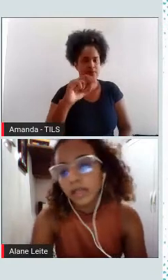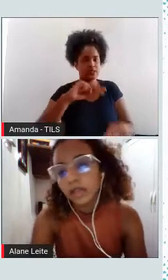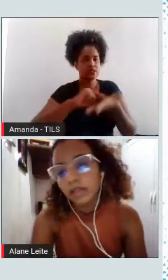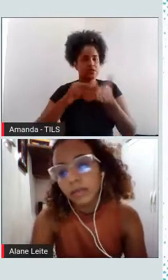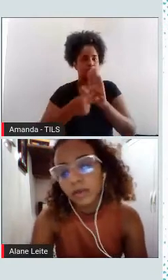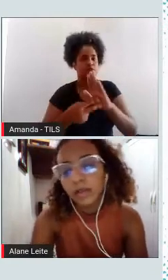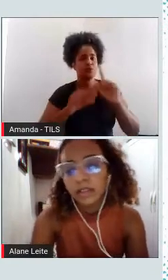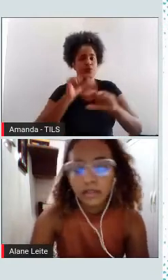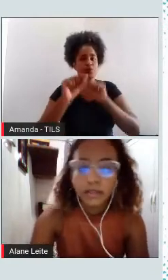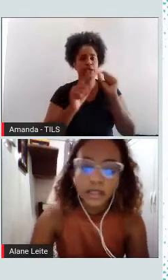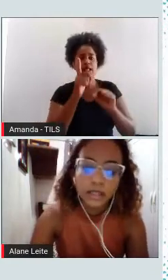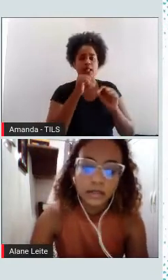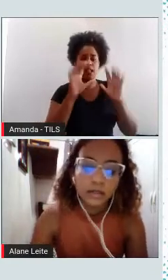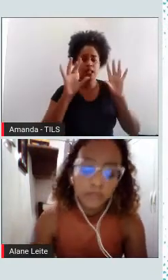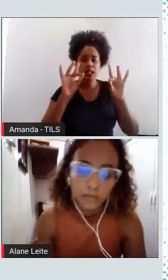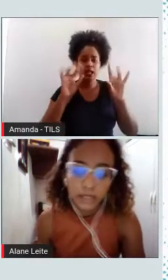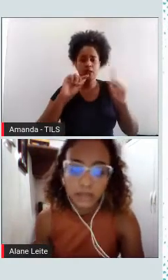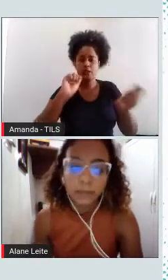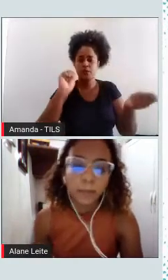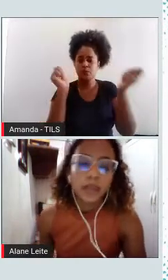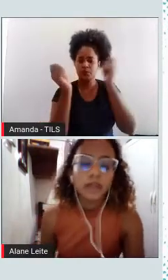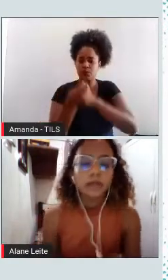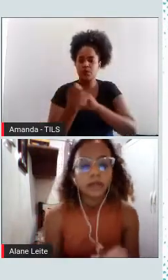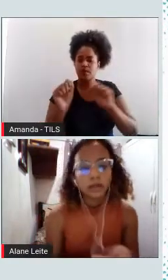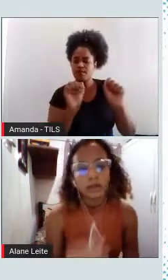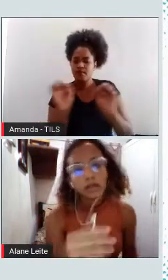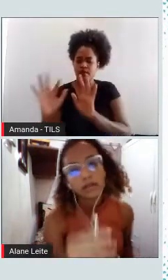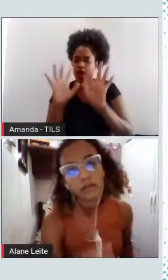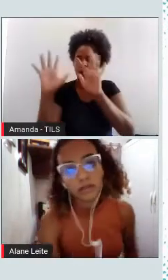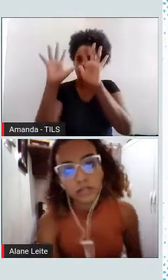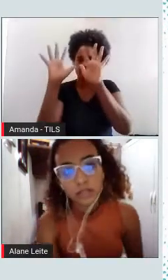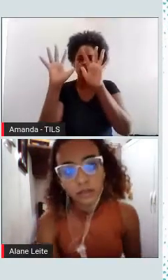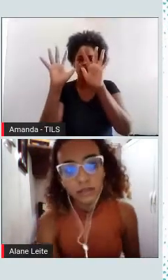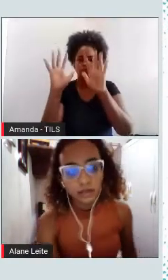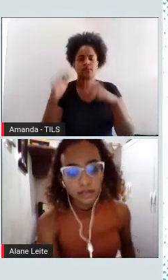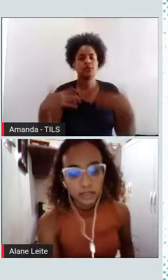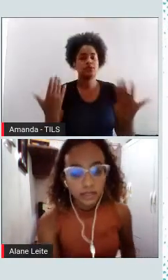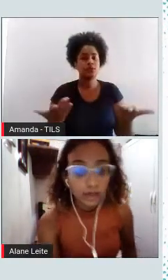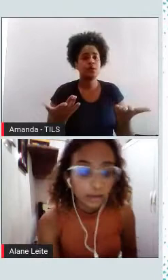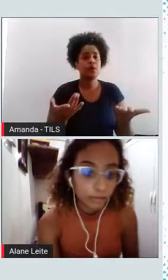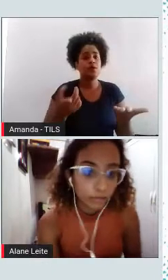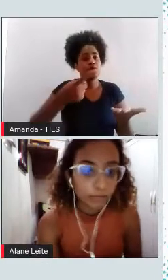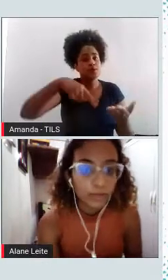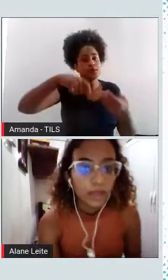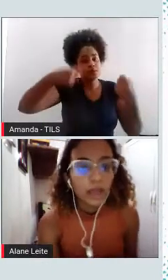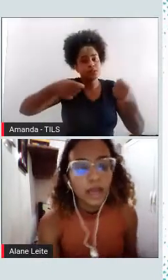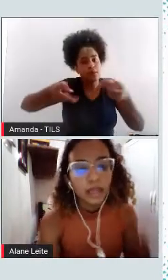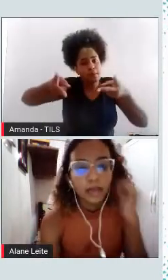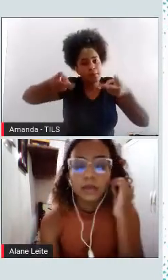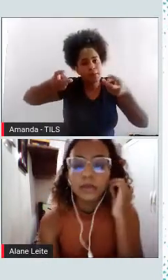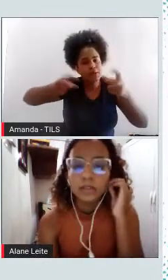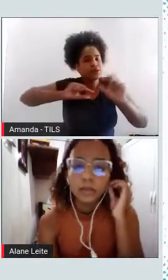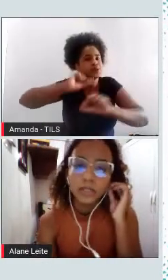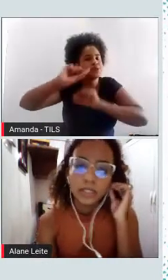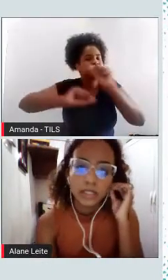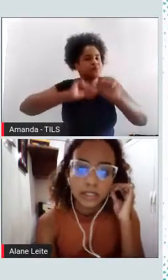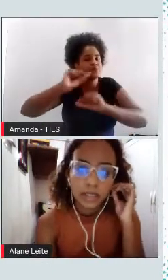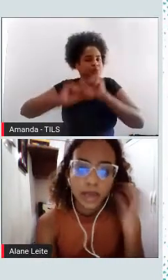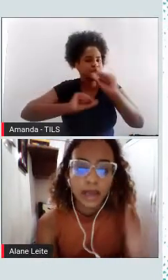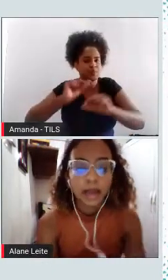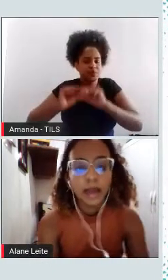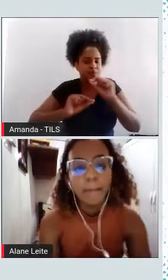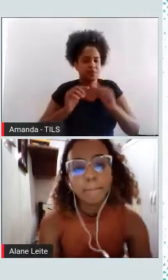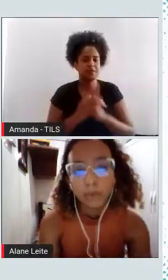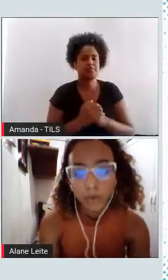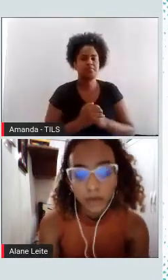observa também que o vapor ele já vai variando novamente. Então, o que é que eu quero que vocês observem nesse gráfico? É que quando uma